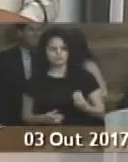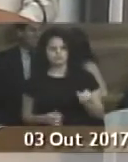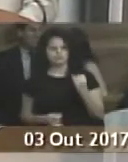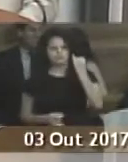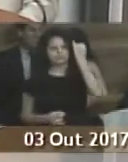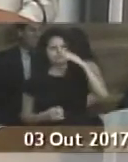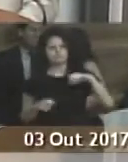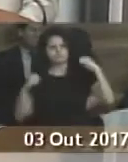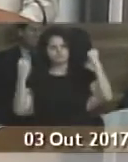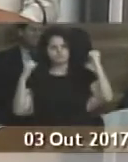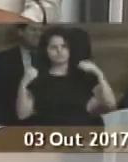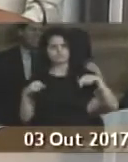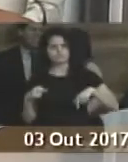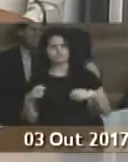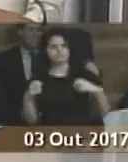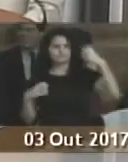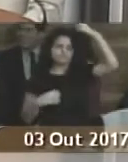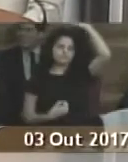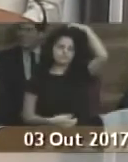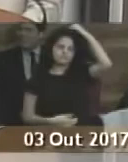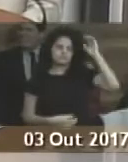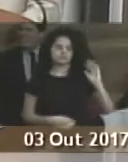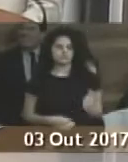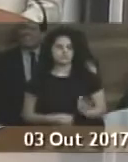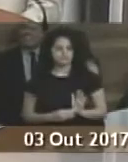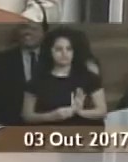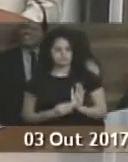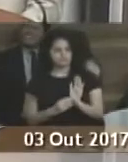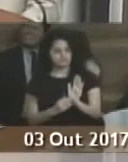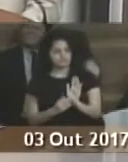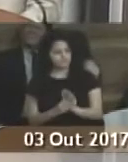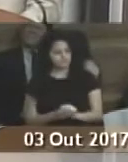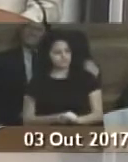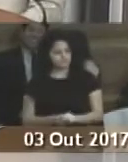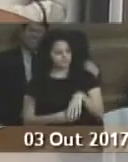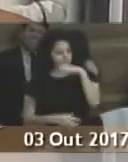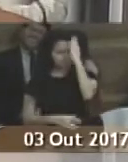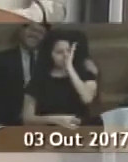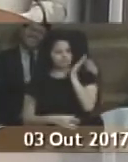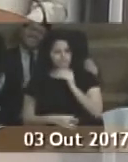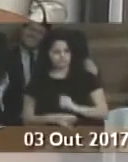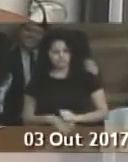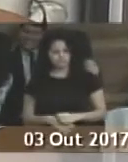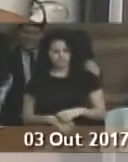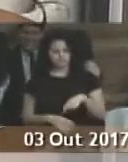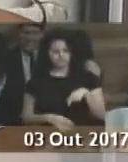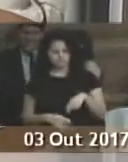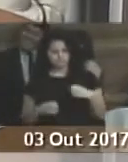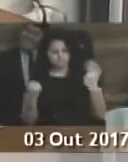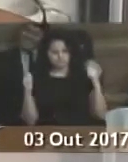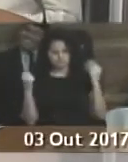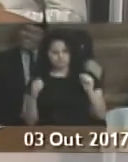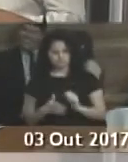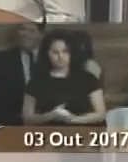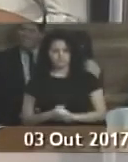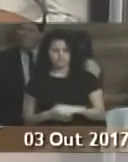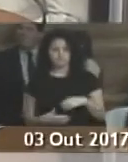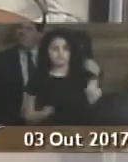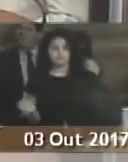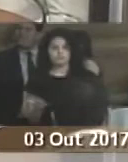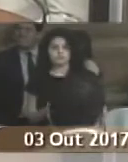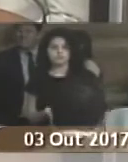a nossa cidade. Nós temos apresentado para o mundo, para o nosso país, né, os atletas que nós temos em Angra. O que falta é